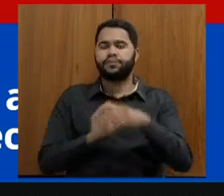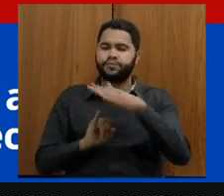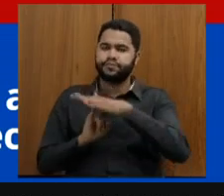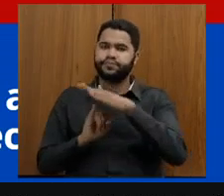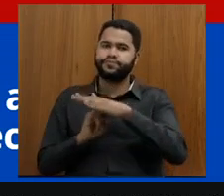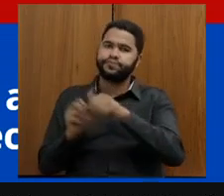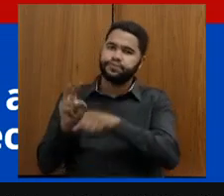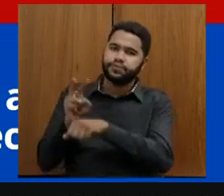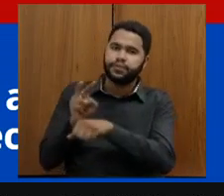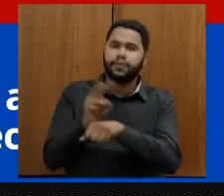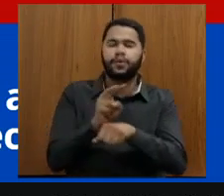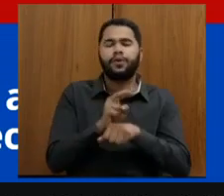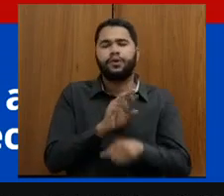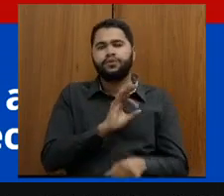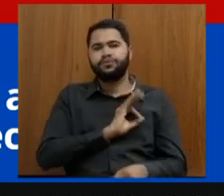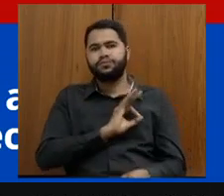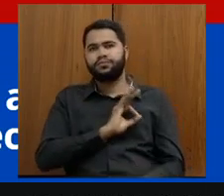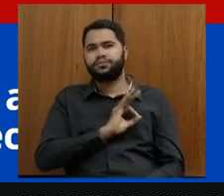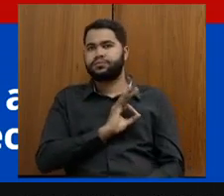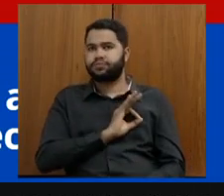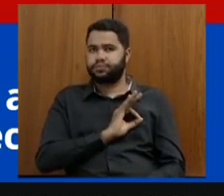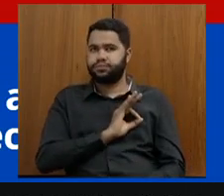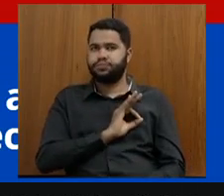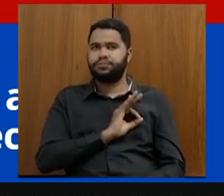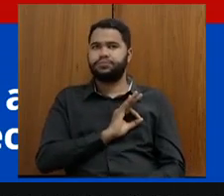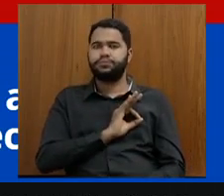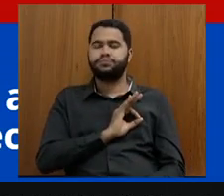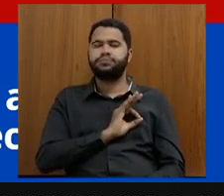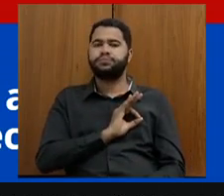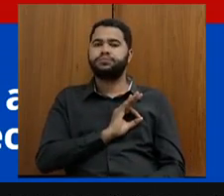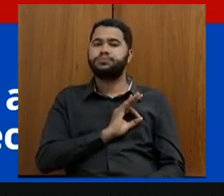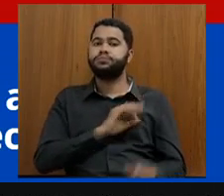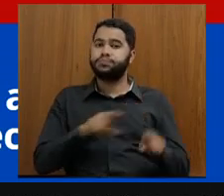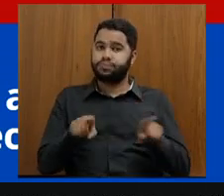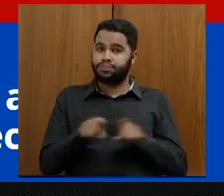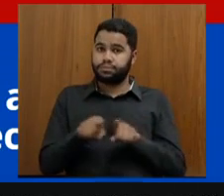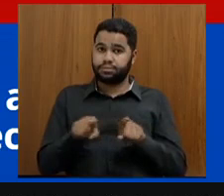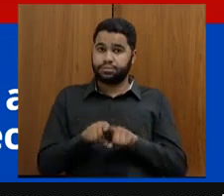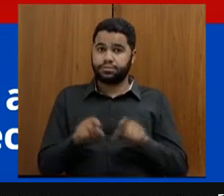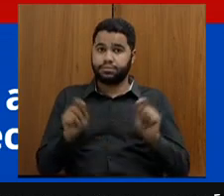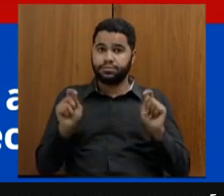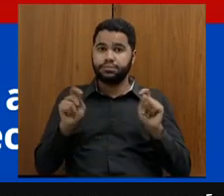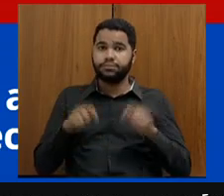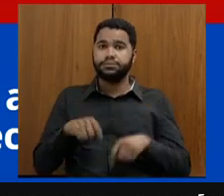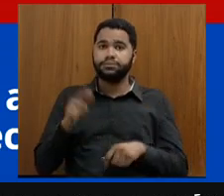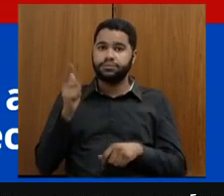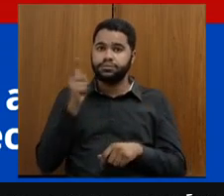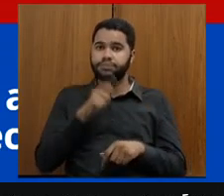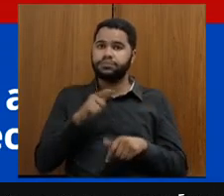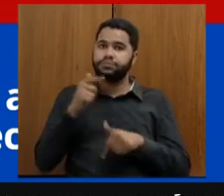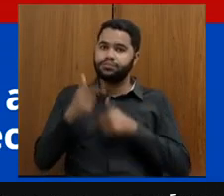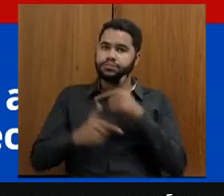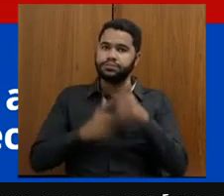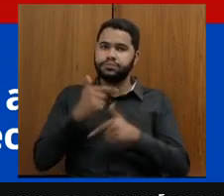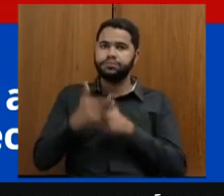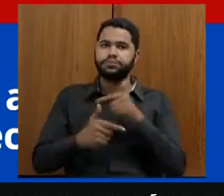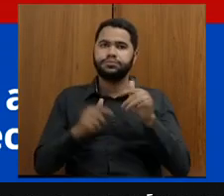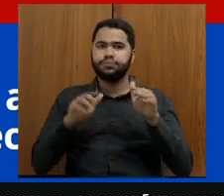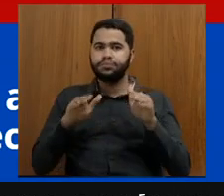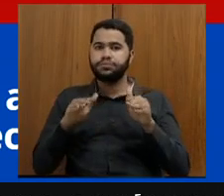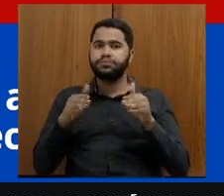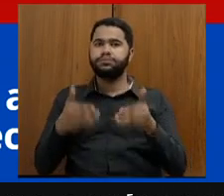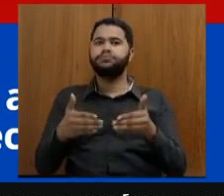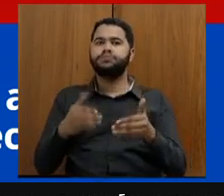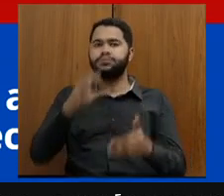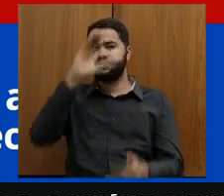zelada polícia nesta tela gelado policial para que ele também possa conseguir trabalhar focado no cidadão